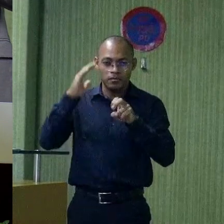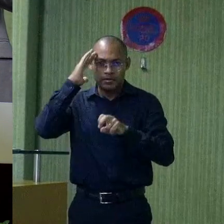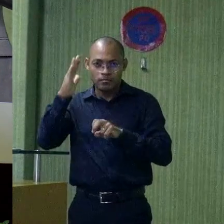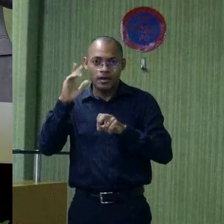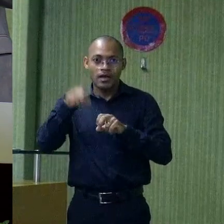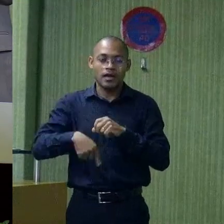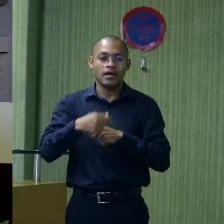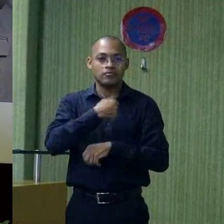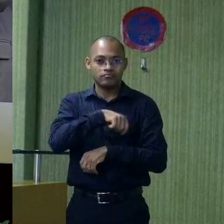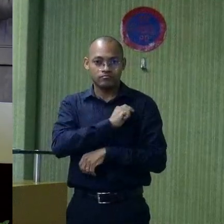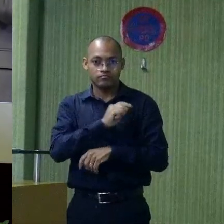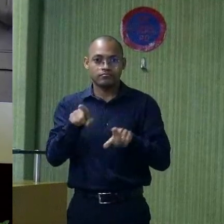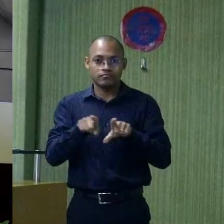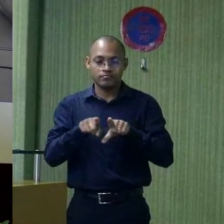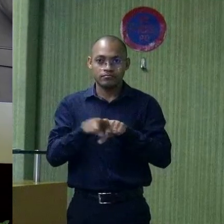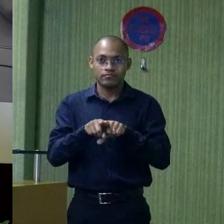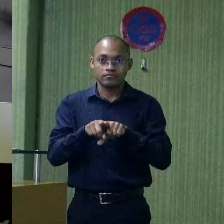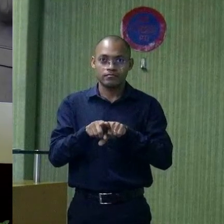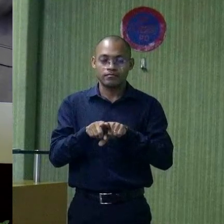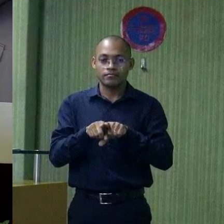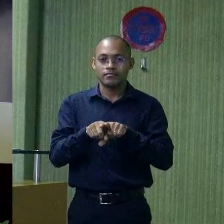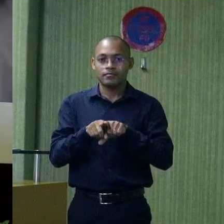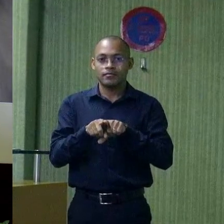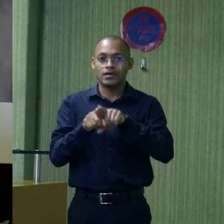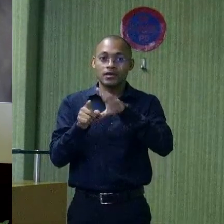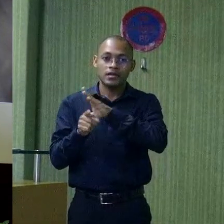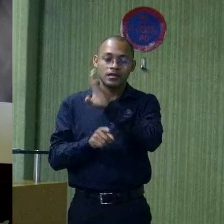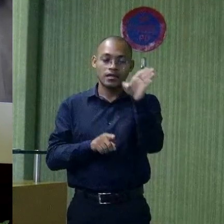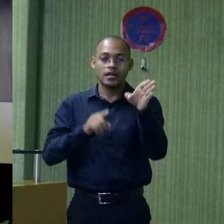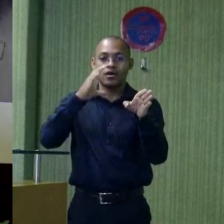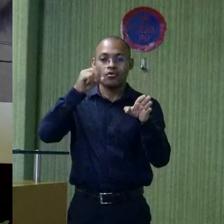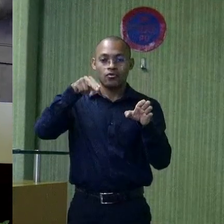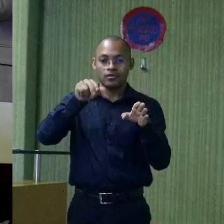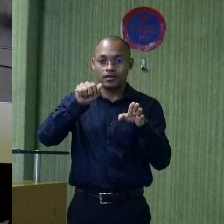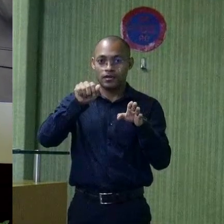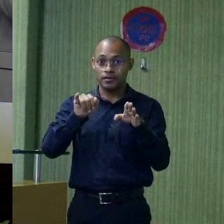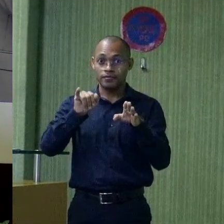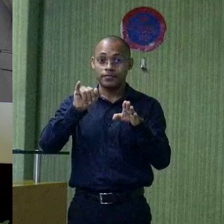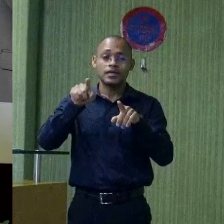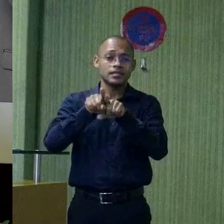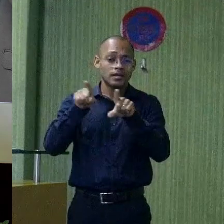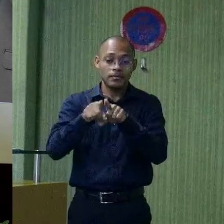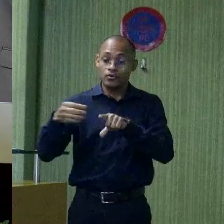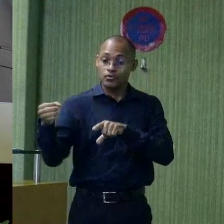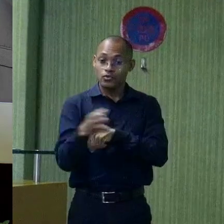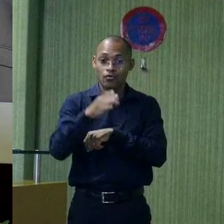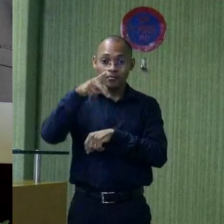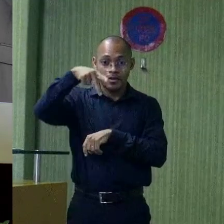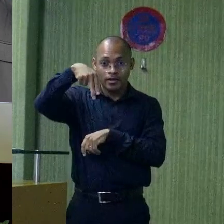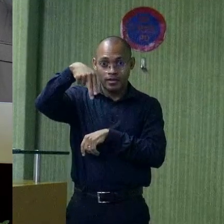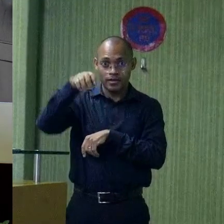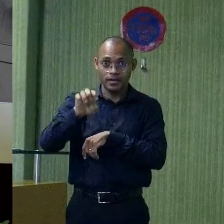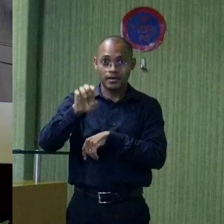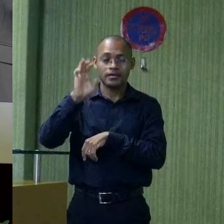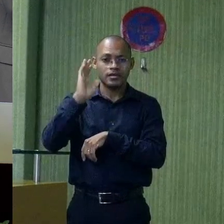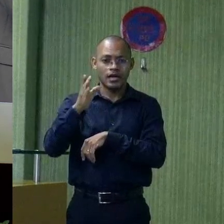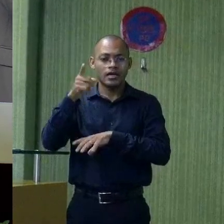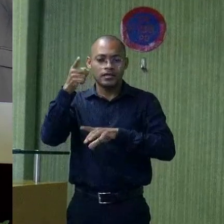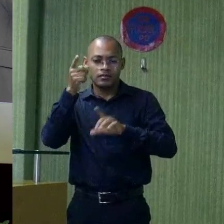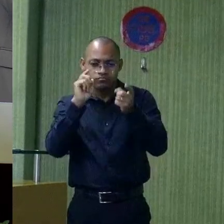que iriam né pro pro pra conai ela tá o novo pne ele tá em tramitação na câmara